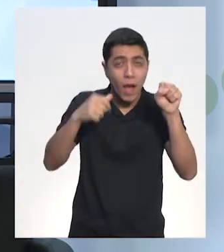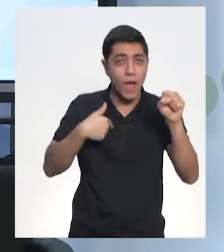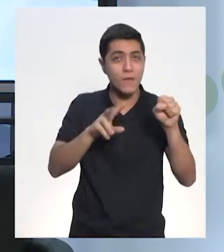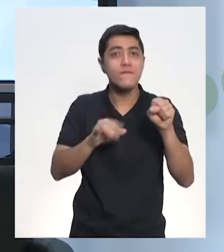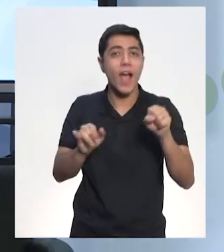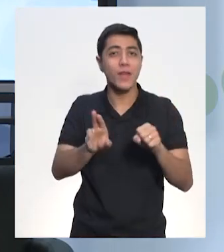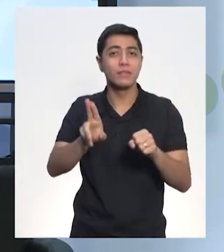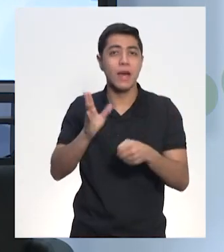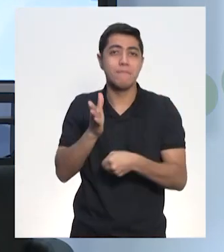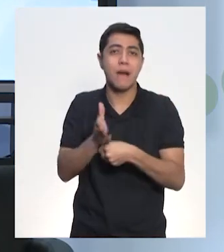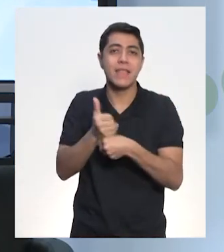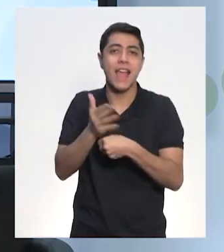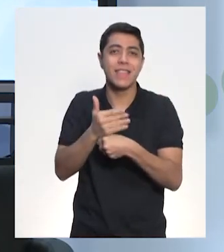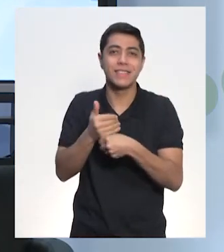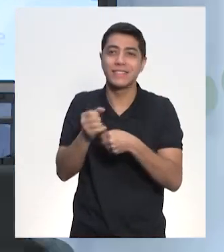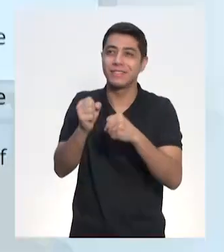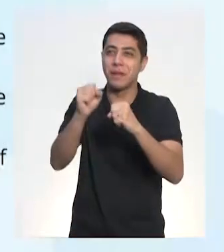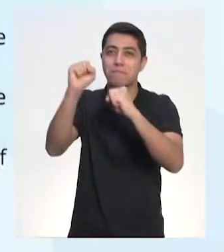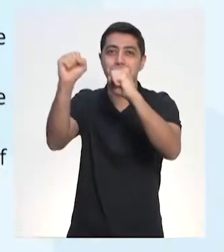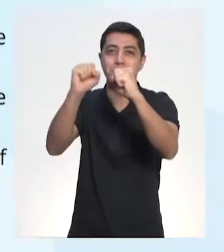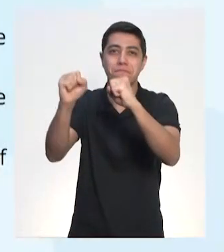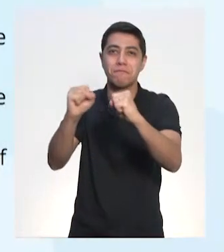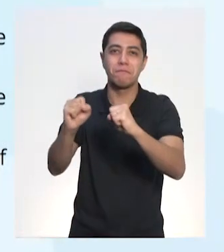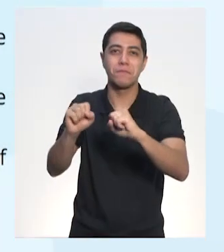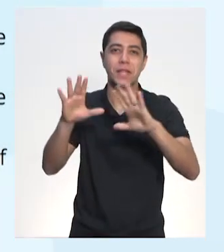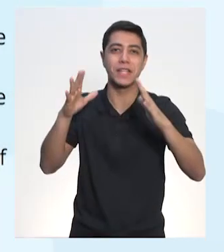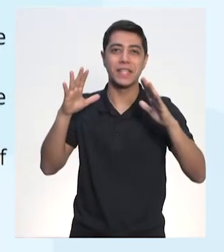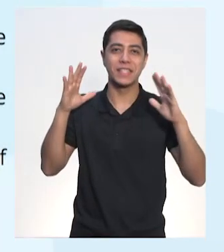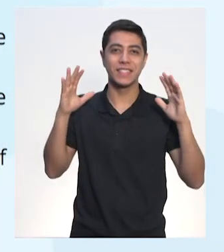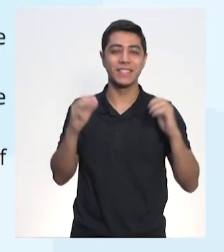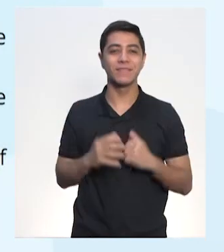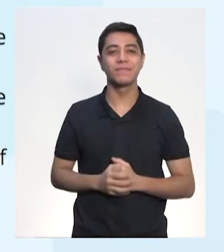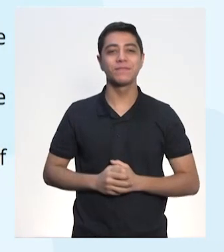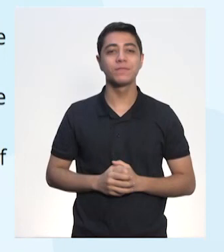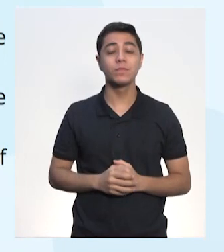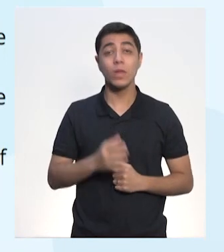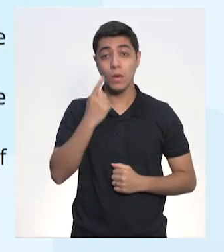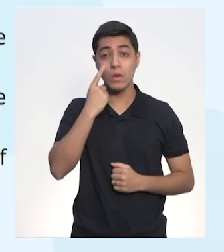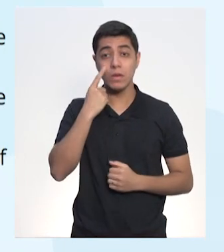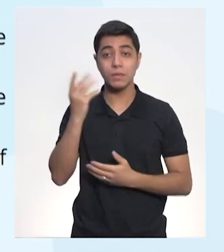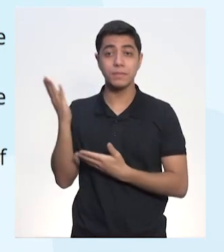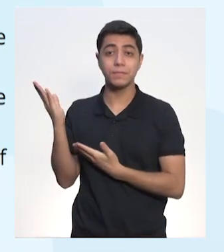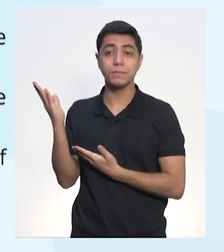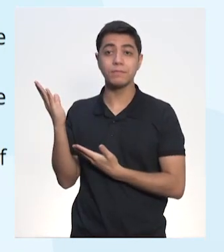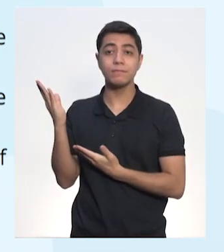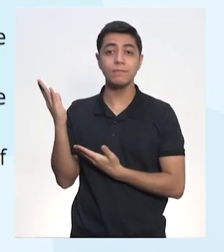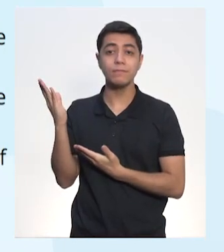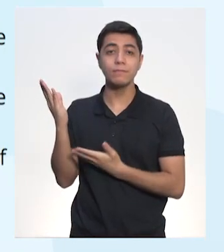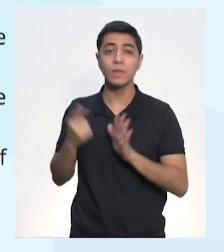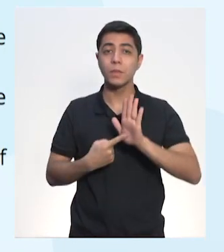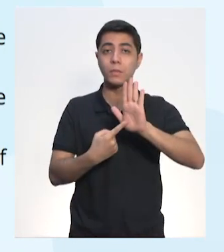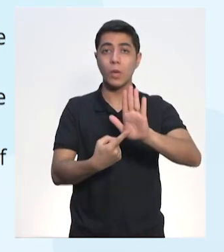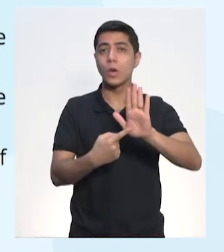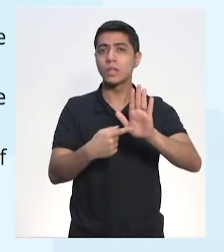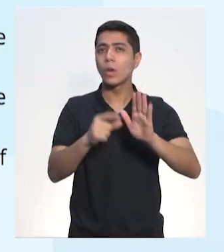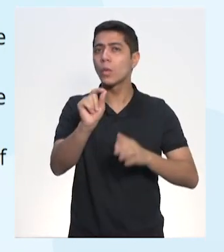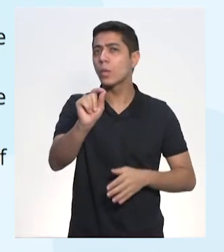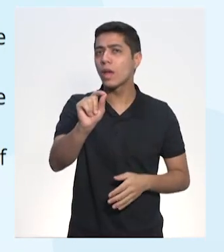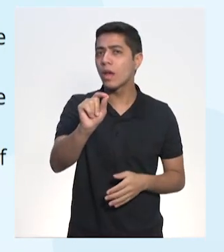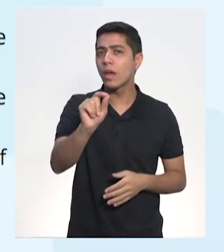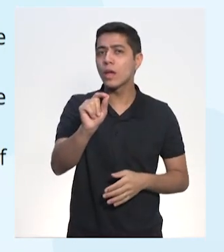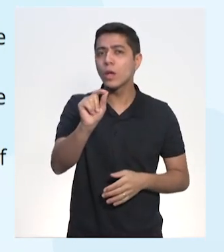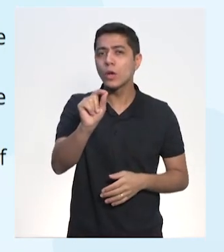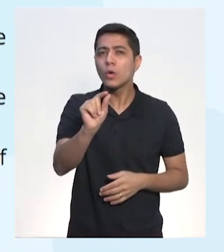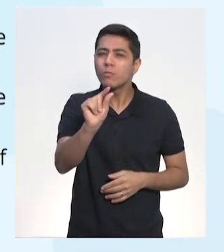um passo a passo, vai aparecer na tela para vocês, mas tem uma coisa errada aí. Vocês podem perceber que a primeira linha está escrito finally,